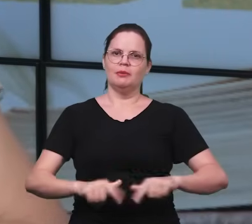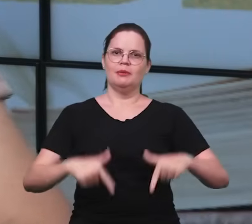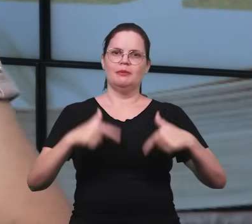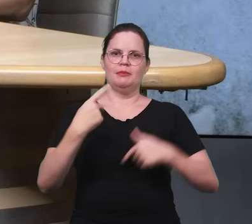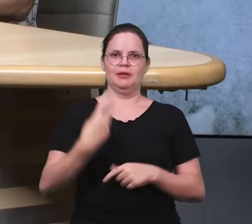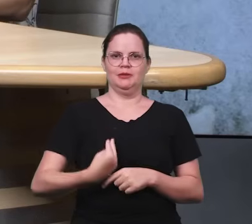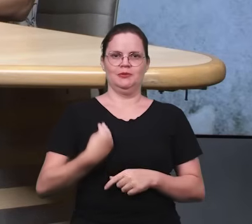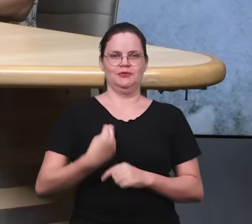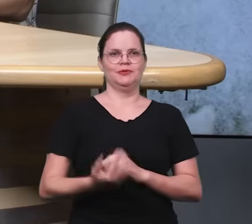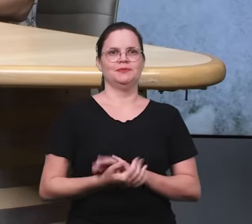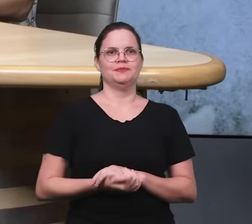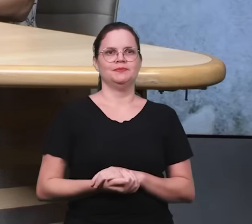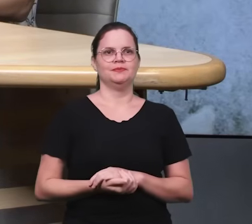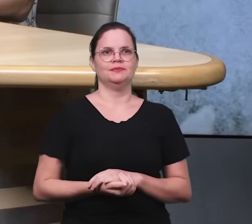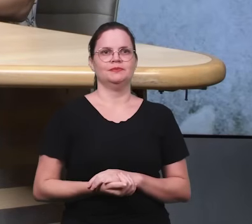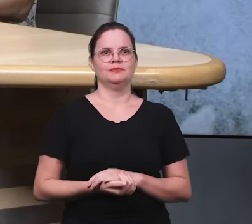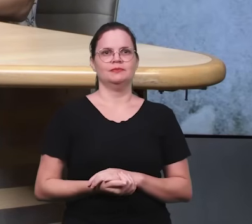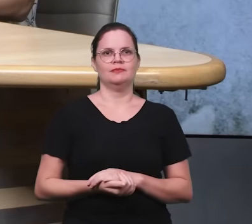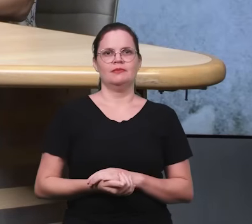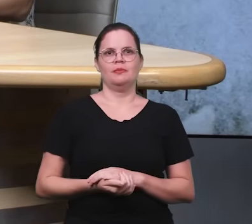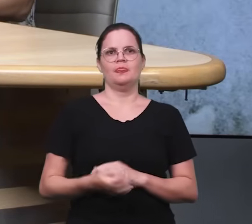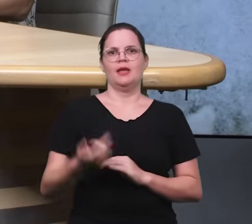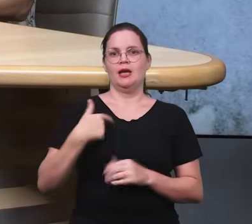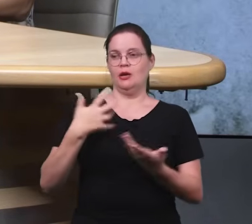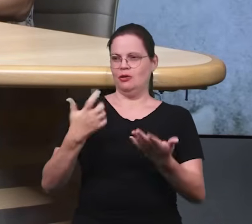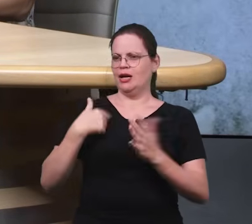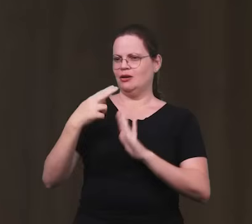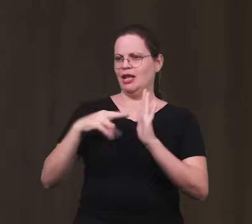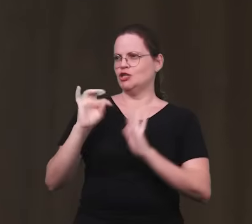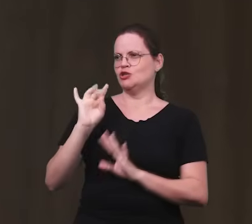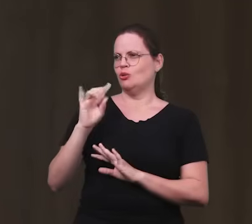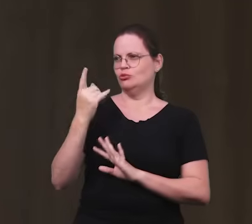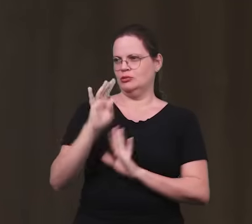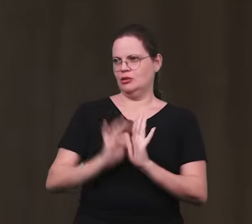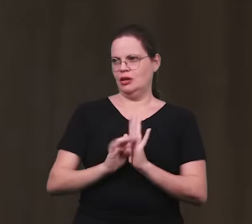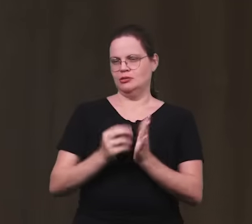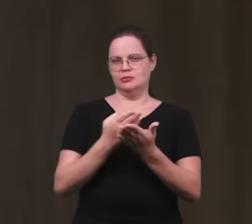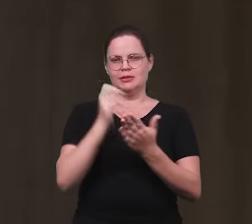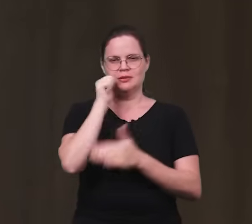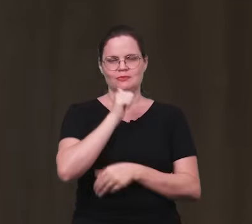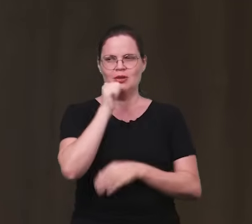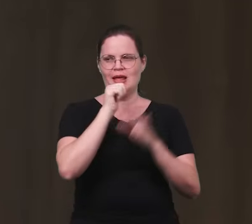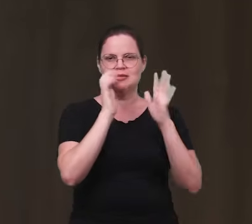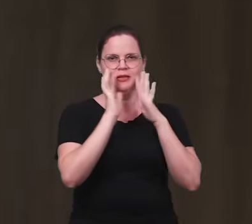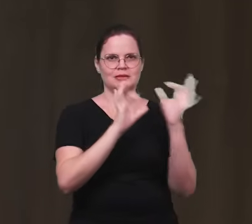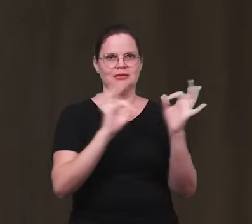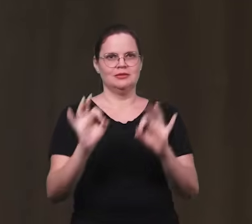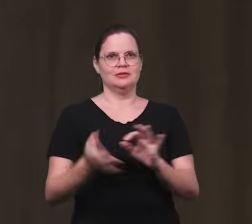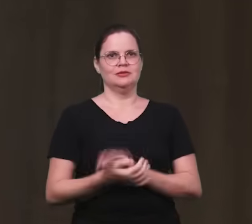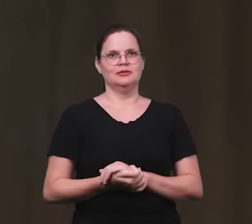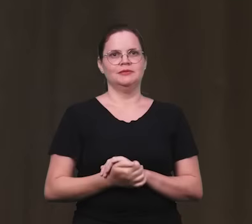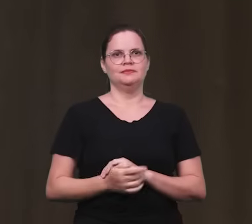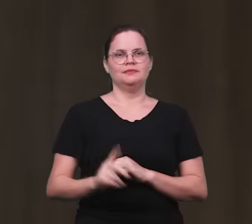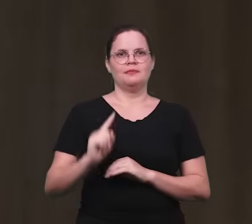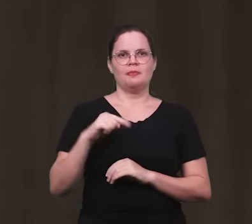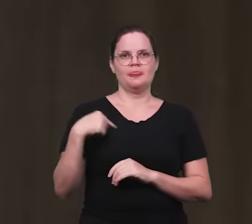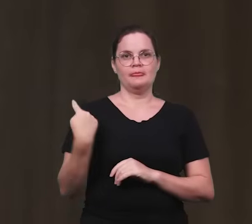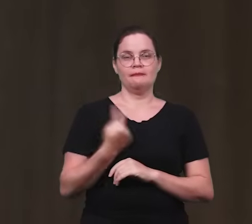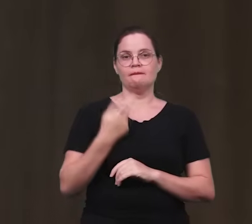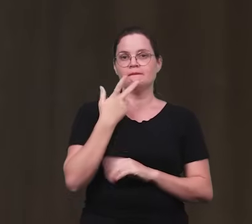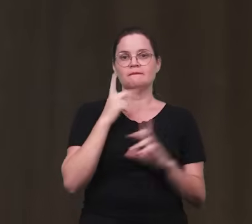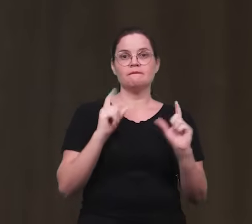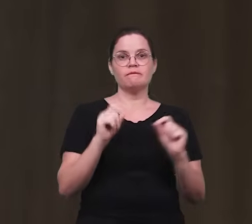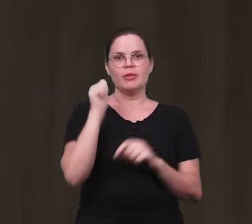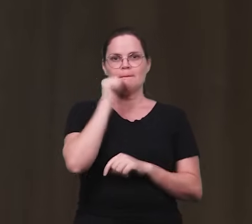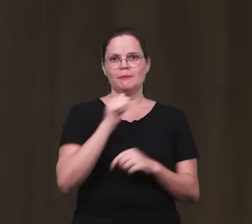nossa vida. Cris, eu gostaria de deixar um versículo aqui para as mulheres que estão nos assistindo. Nós falamos que a mulher virtuosa